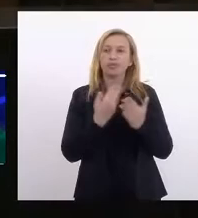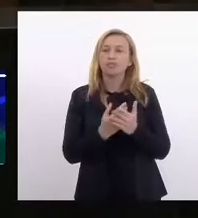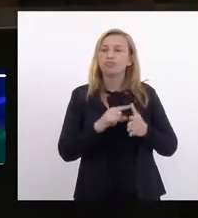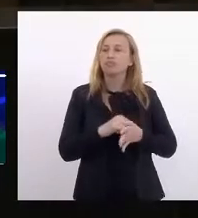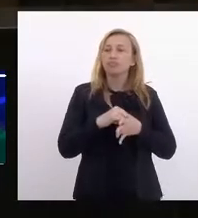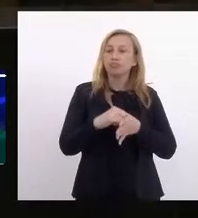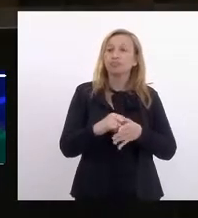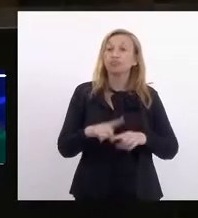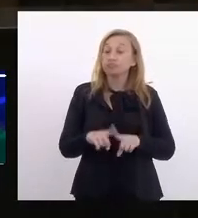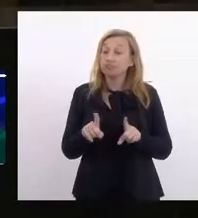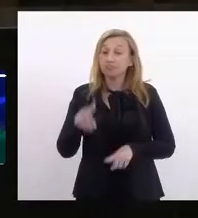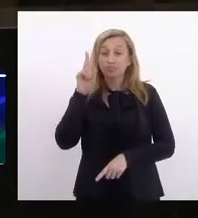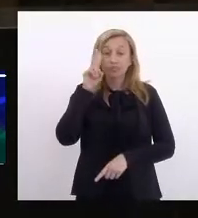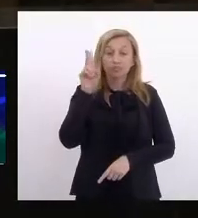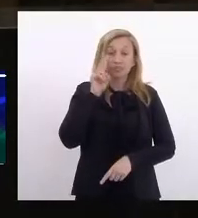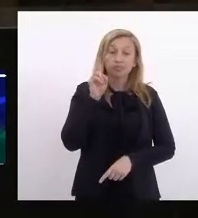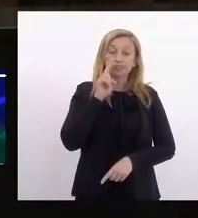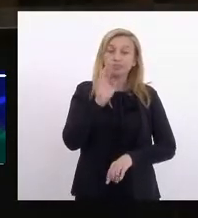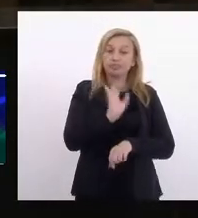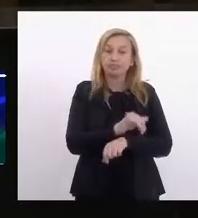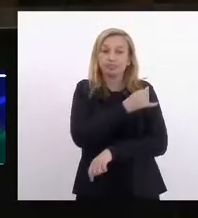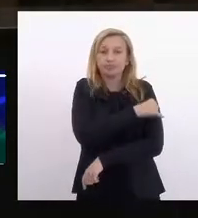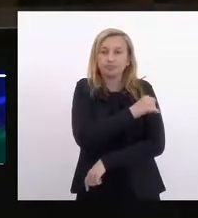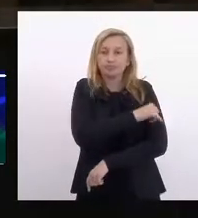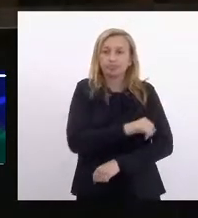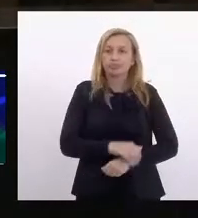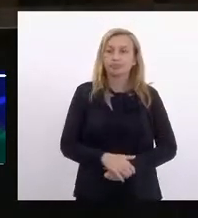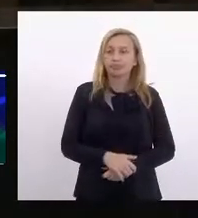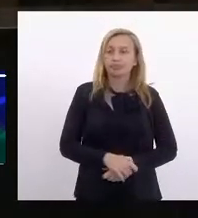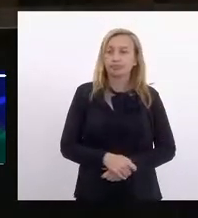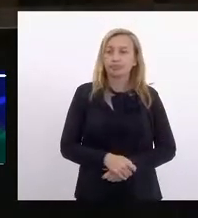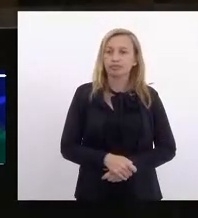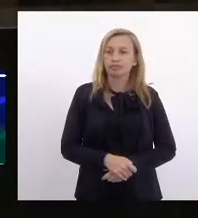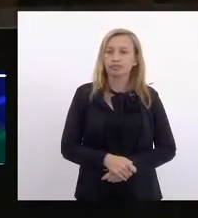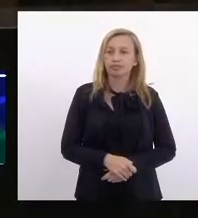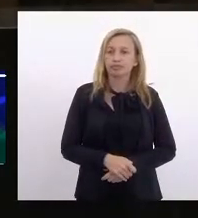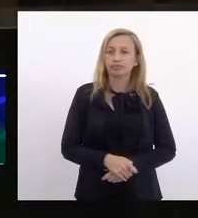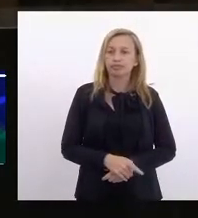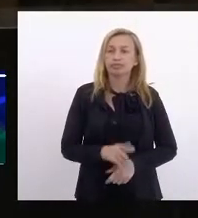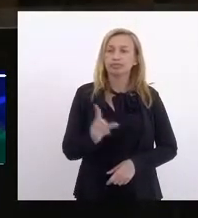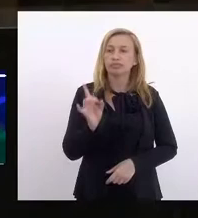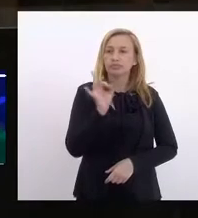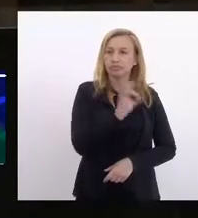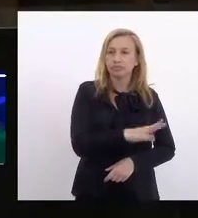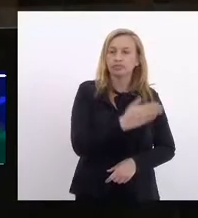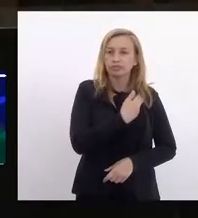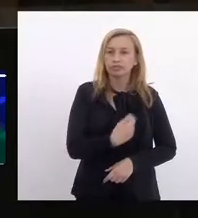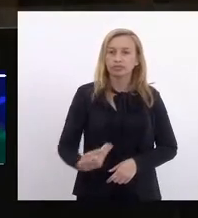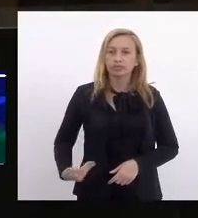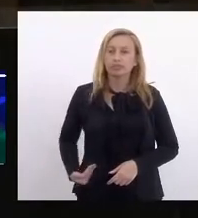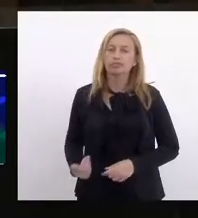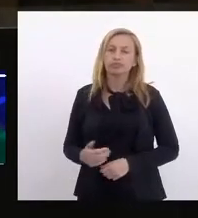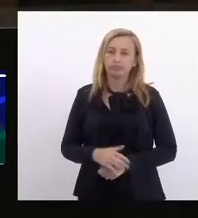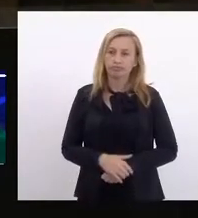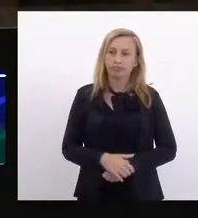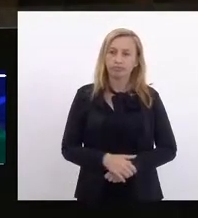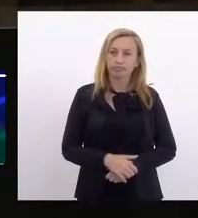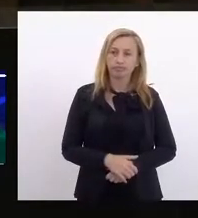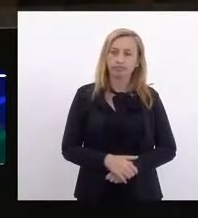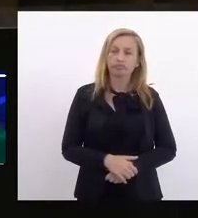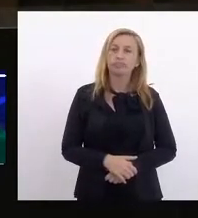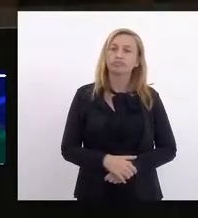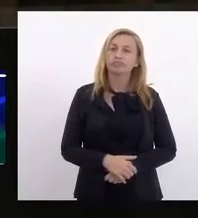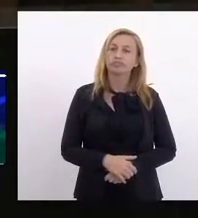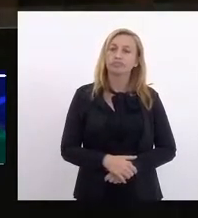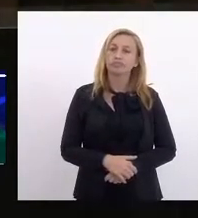Líderes, mas lembrar que o Estado do Rio de Janeiro teve os últimos governadores desse